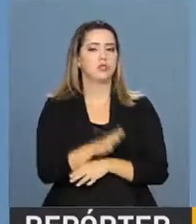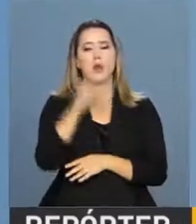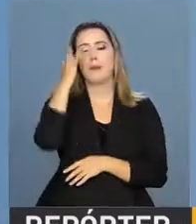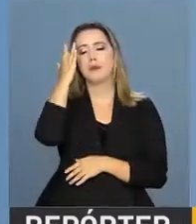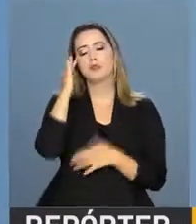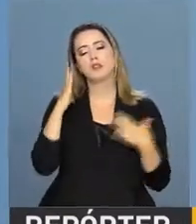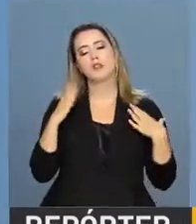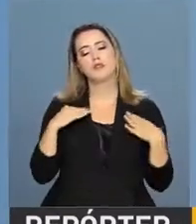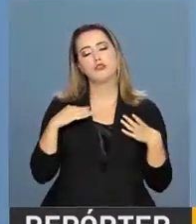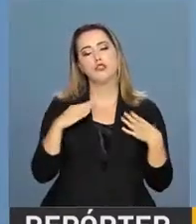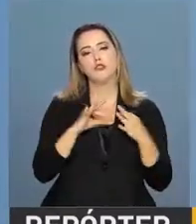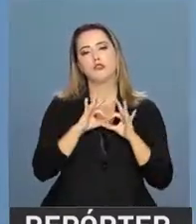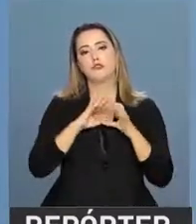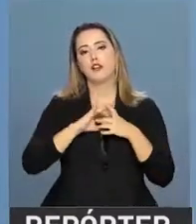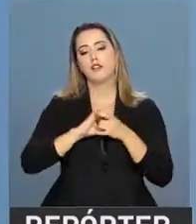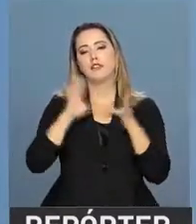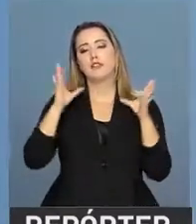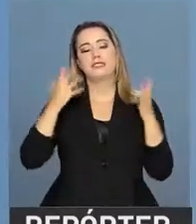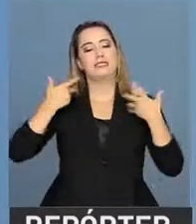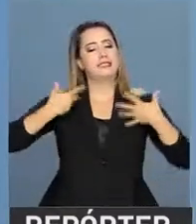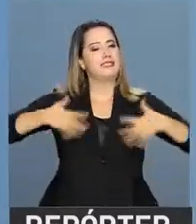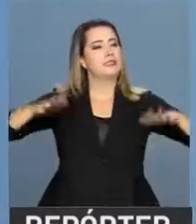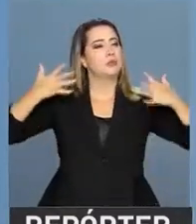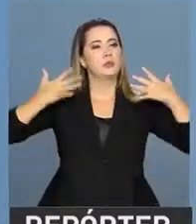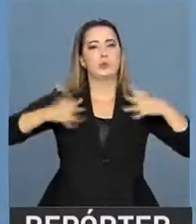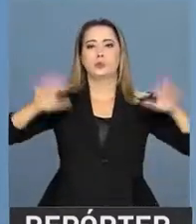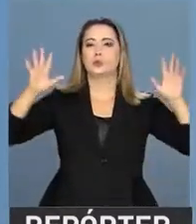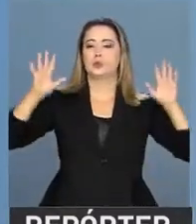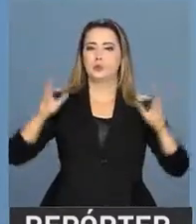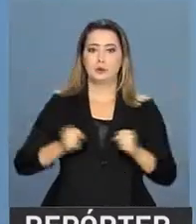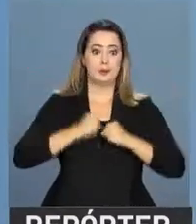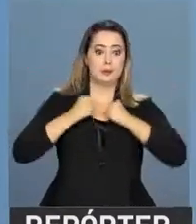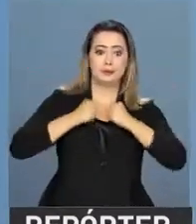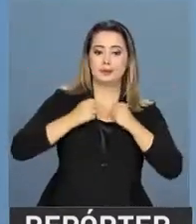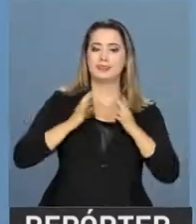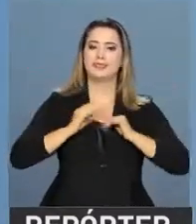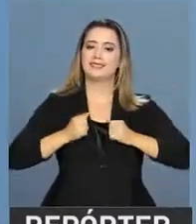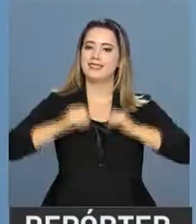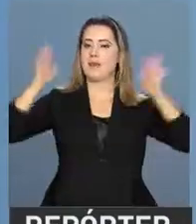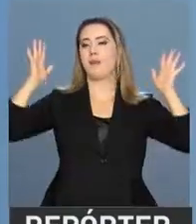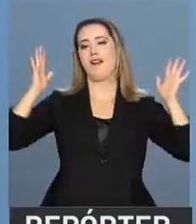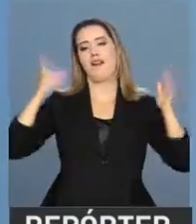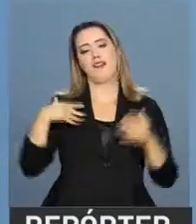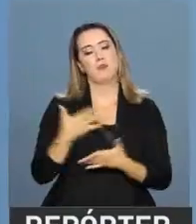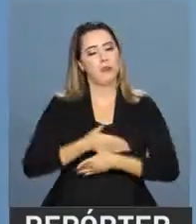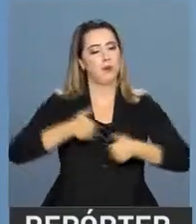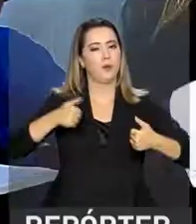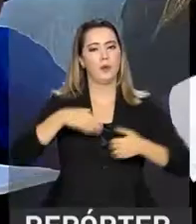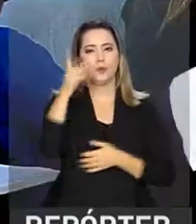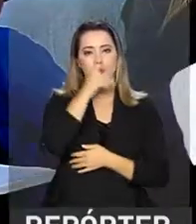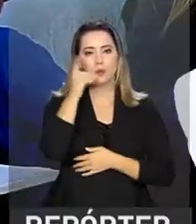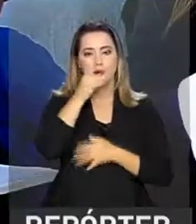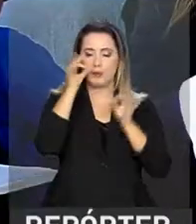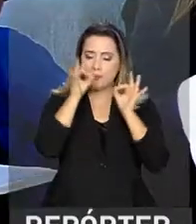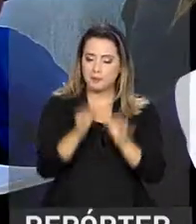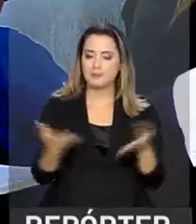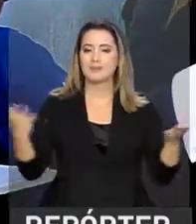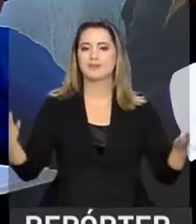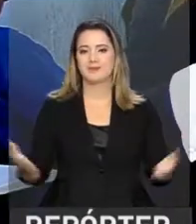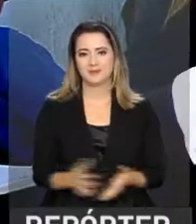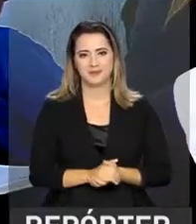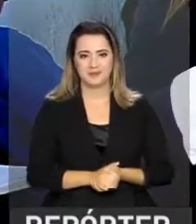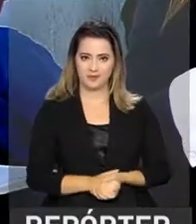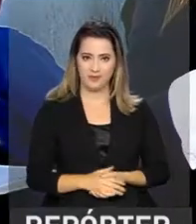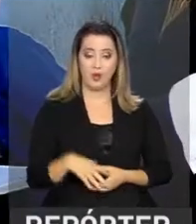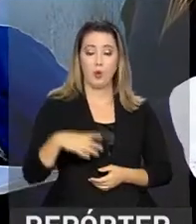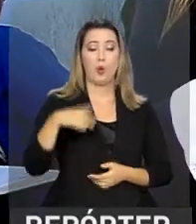descansar liberar é toda essa ansiedade para se preparar melhor prova do domingo o exame nacional do ensino